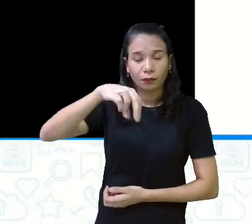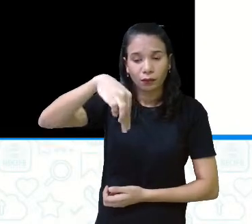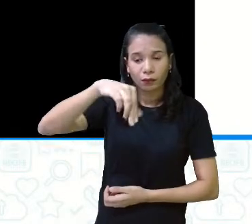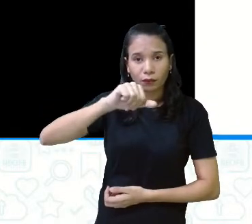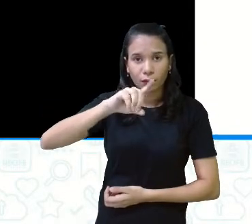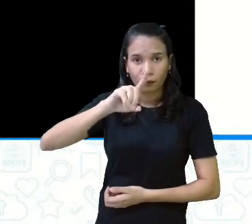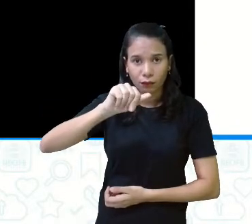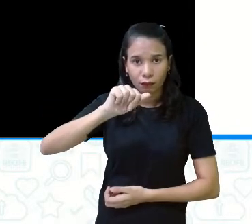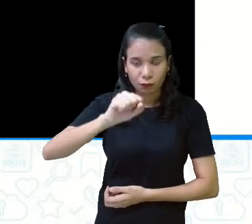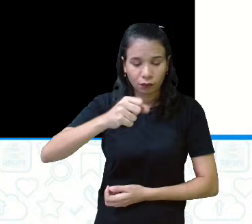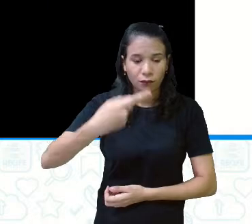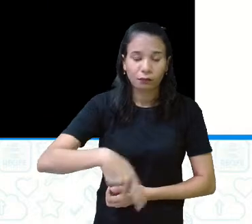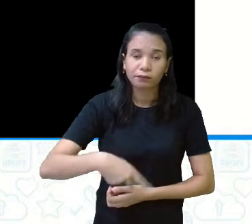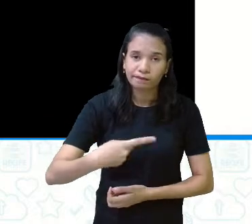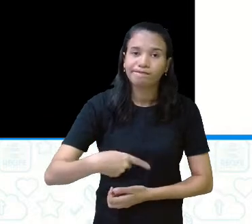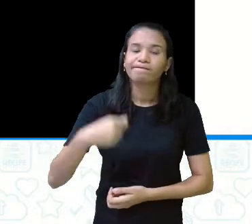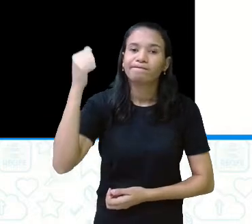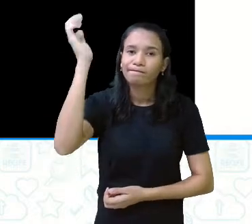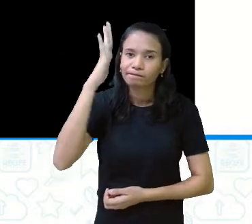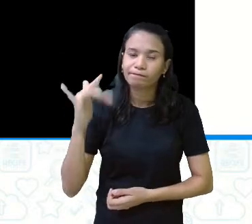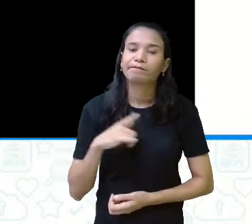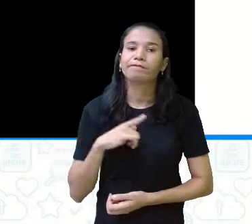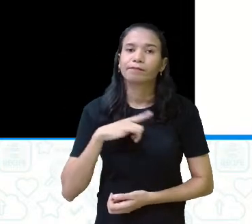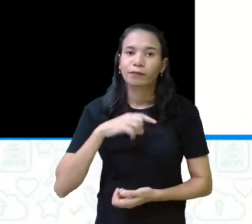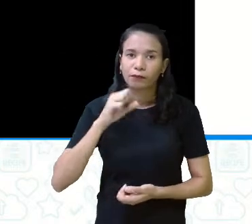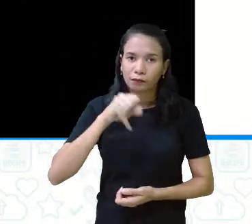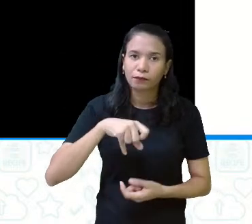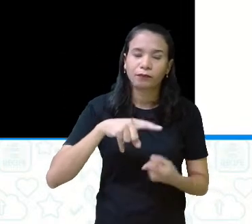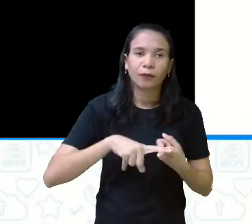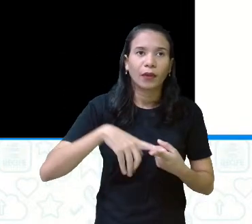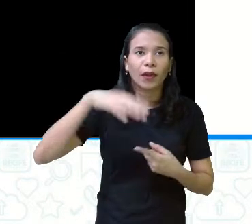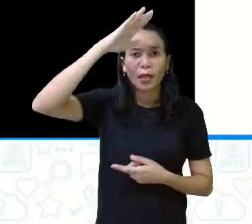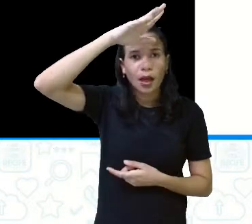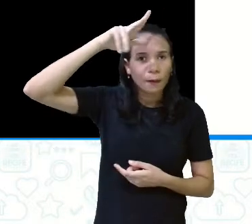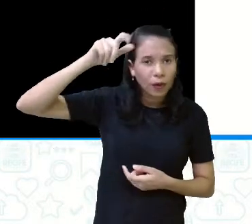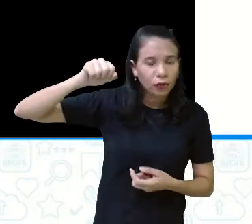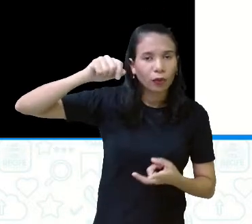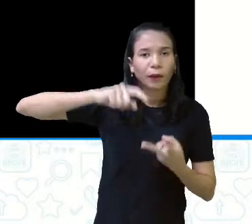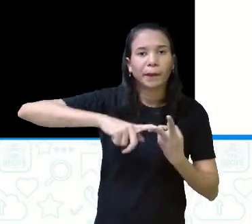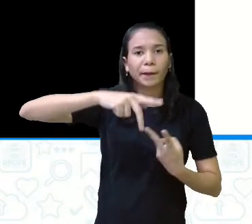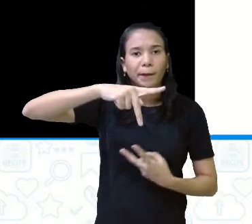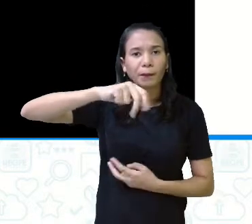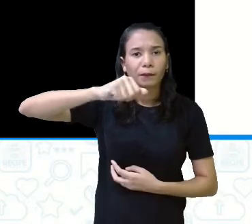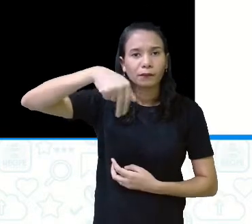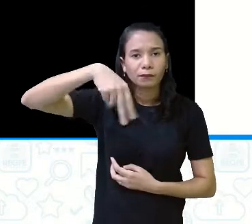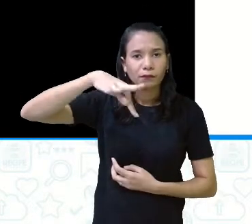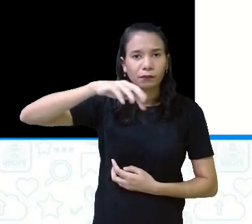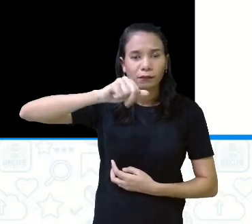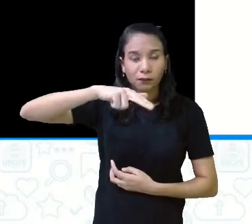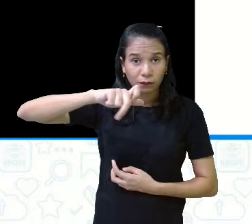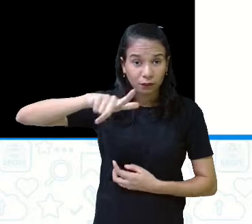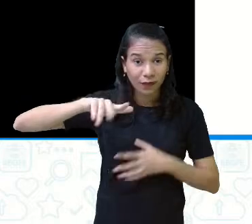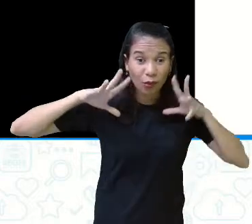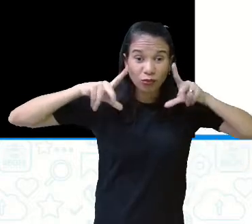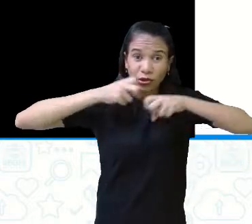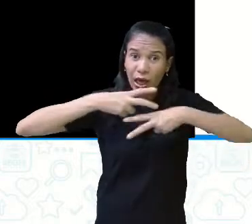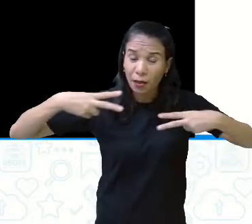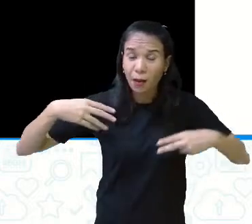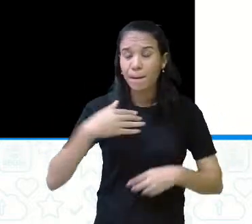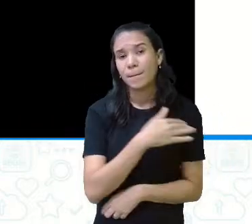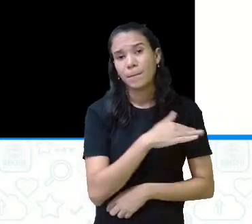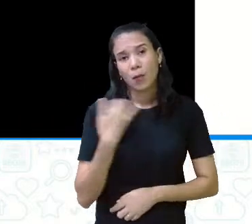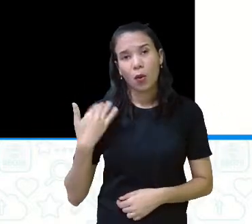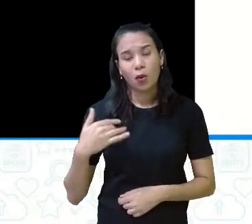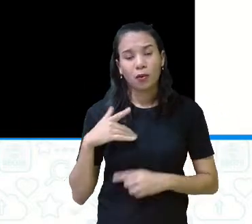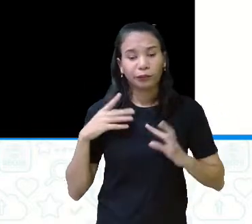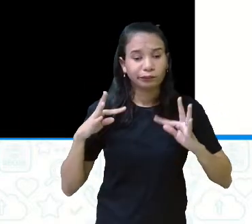queimadas aqui no Brasil, muito sérias, não foi? Teve no Pantanal, teve na Amazônia. Então aí acaba com a vida animal, a vida